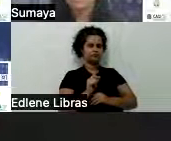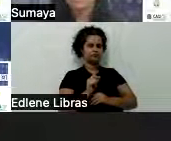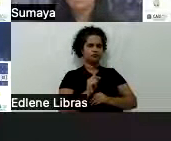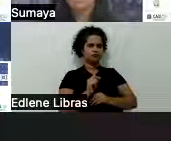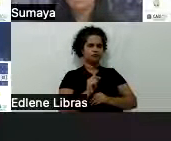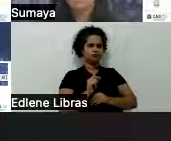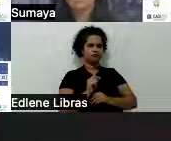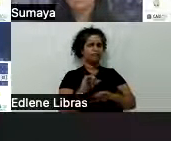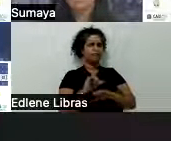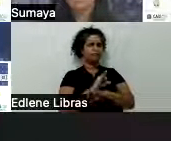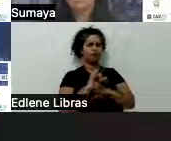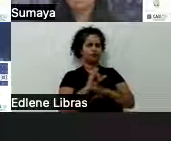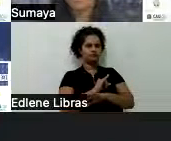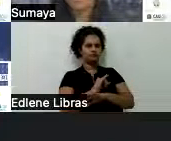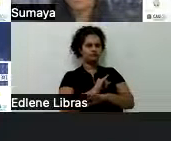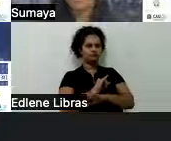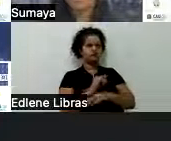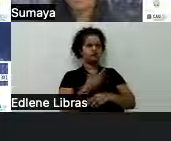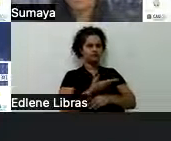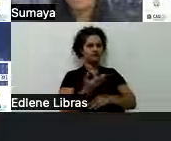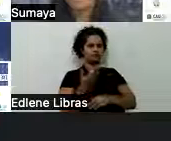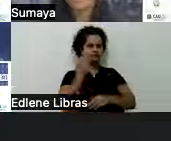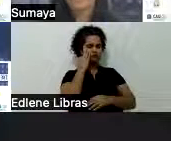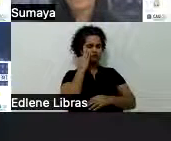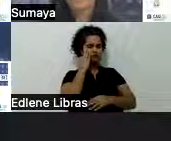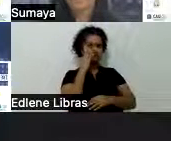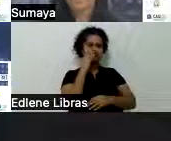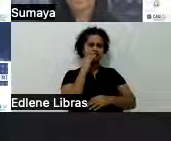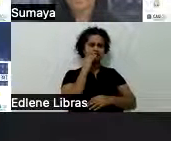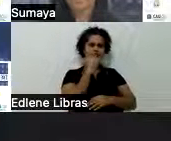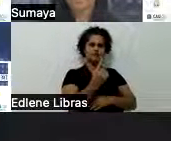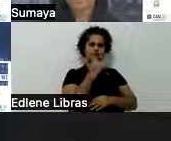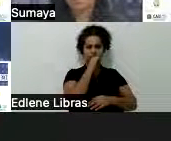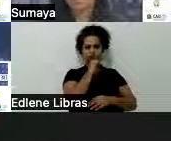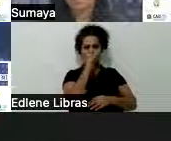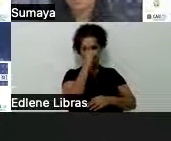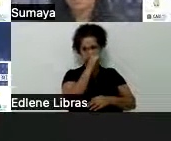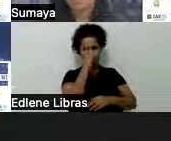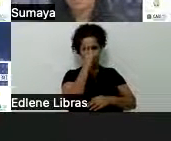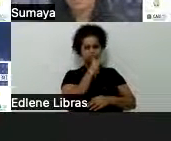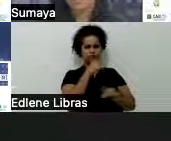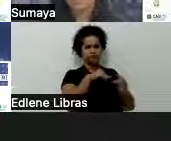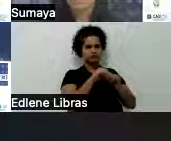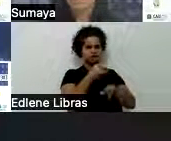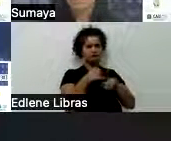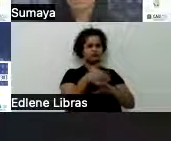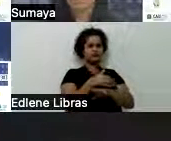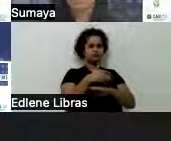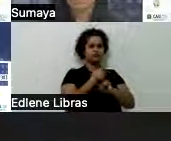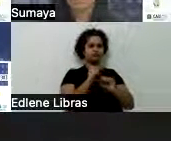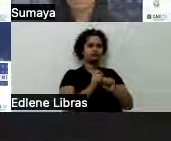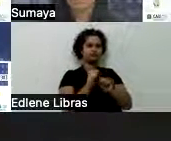uma espécie de protótipo efêmero, que durou somente um fim de semana. E, inclusive, nosso laboratório participou dessa